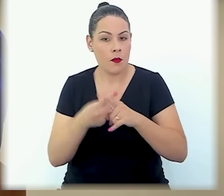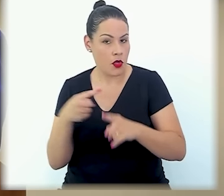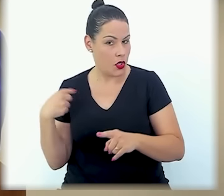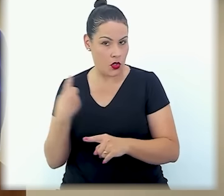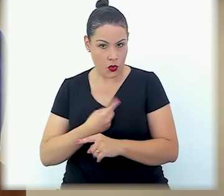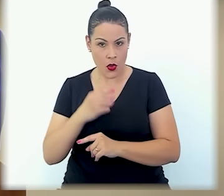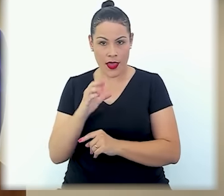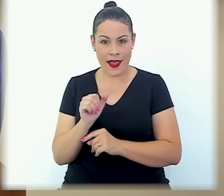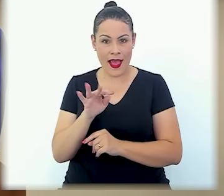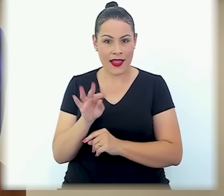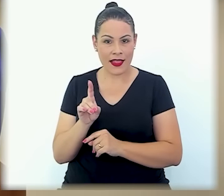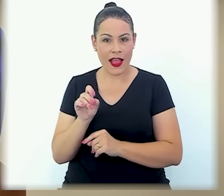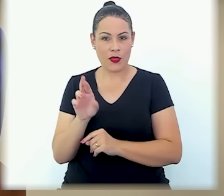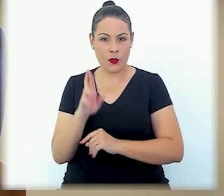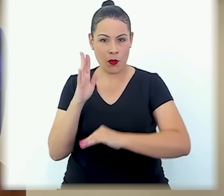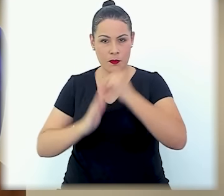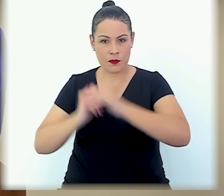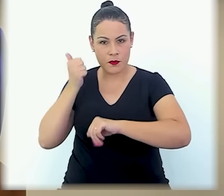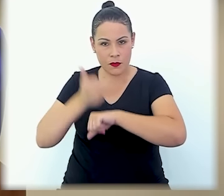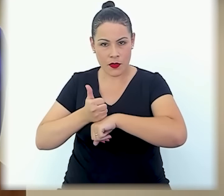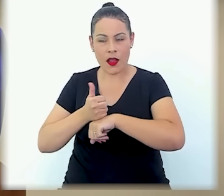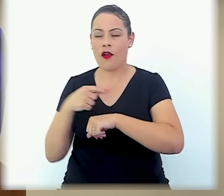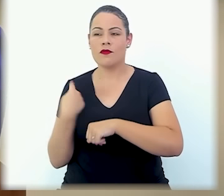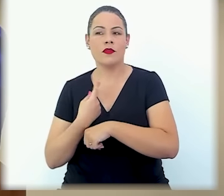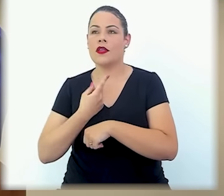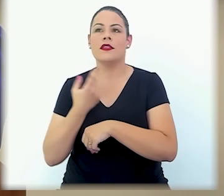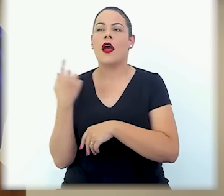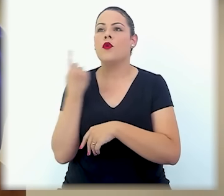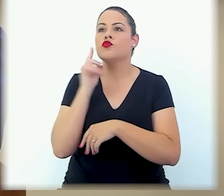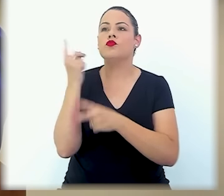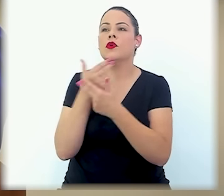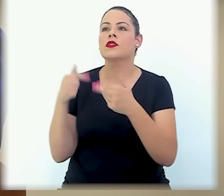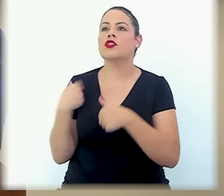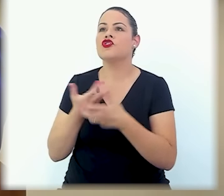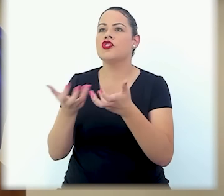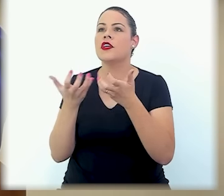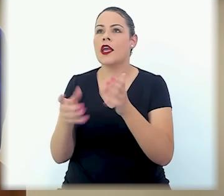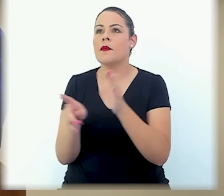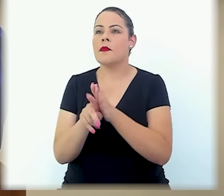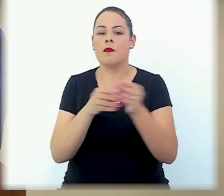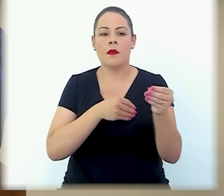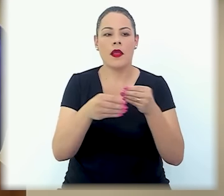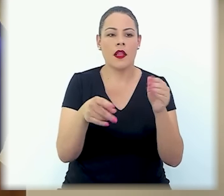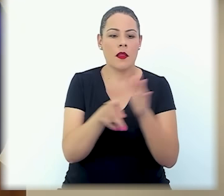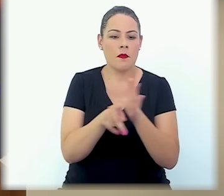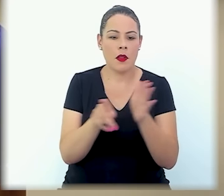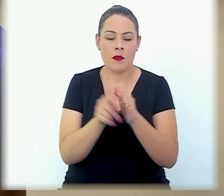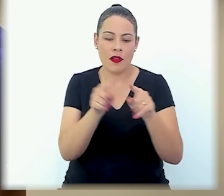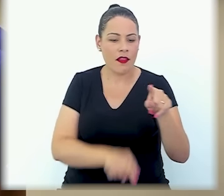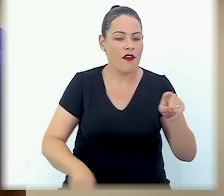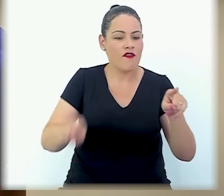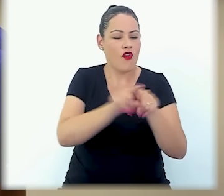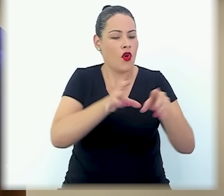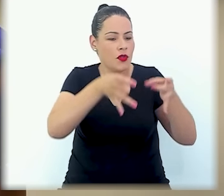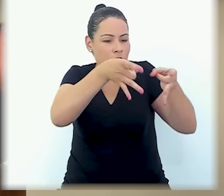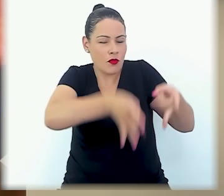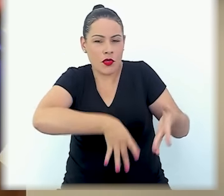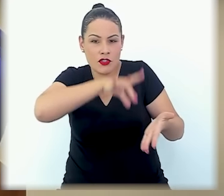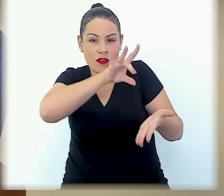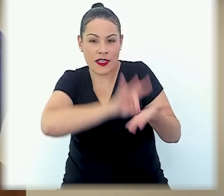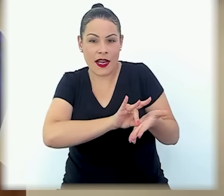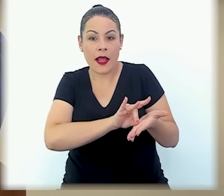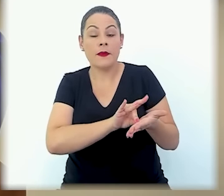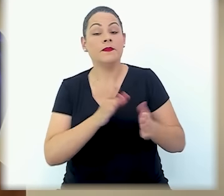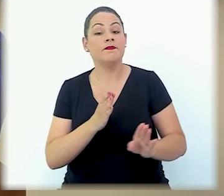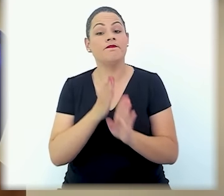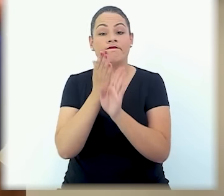catadores de material reciclável, nós não. A última coisa que a gente quer é uma embalagem voltar para o aterro sanitário, né?